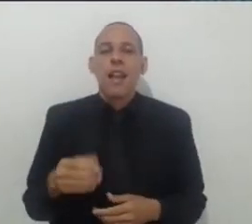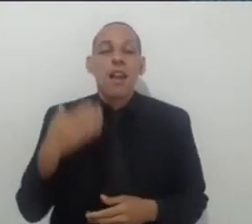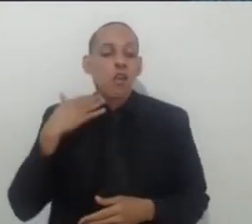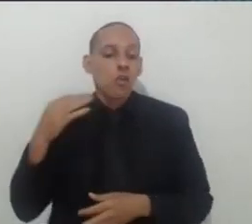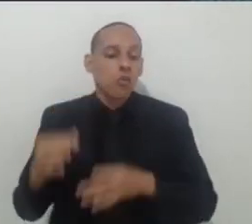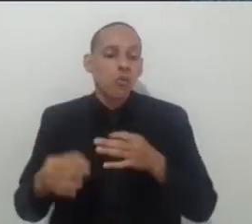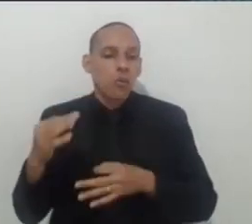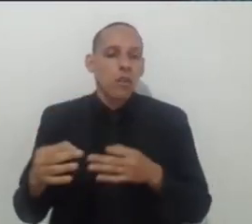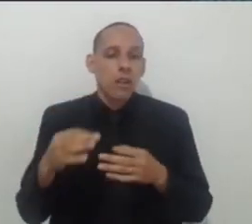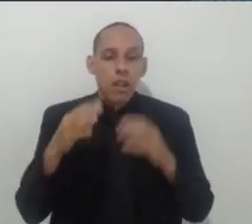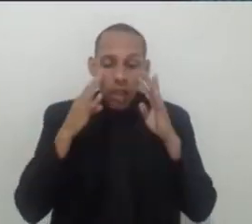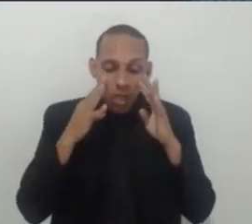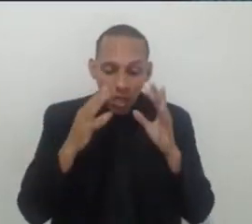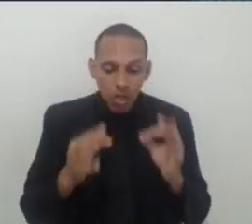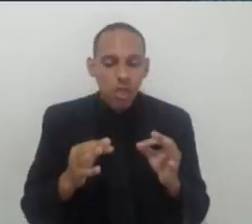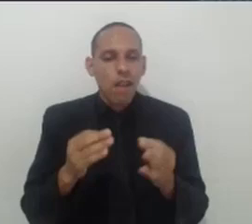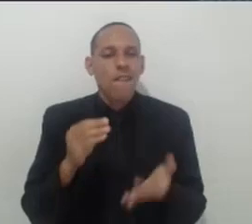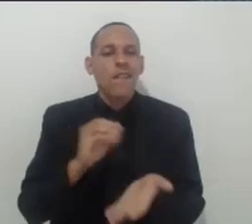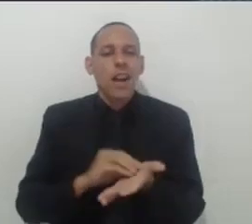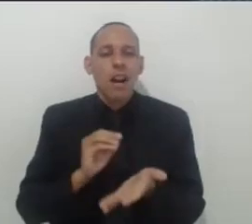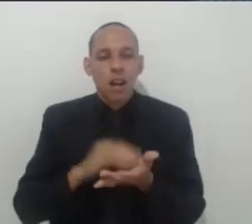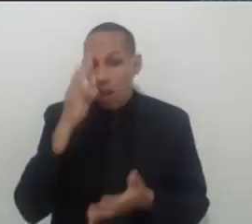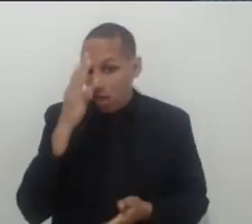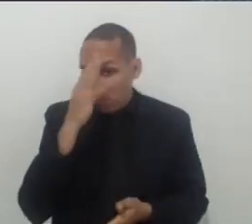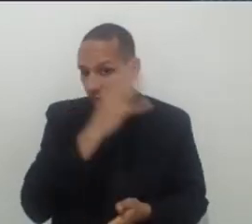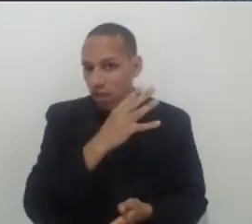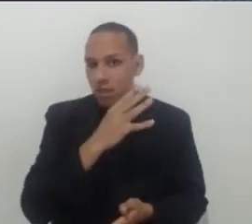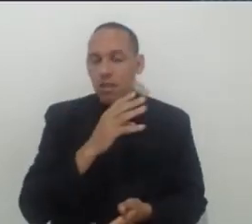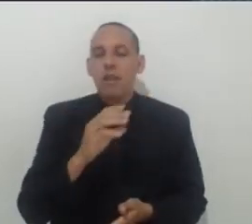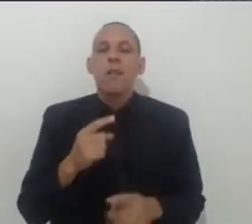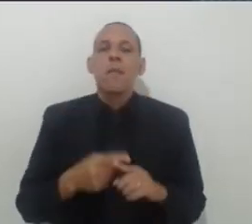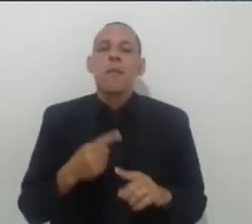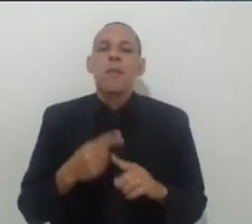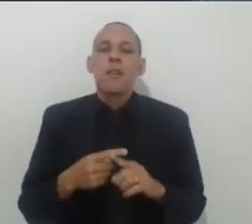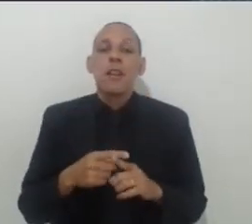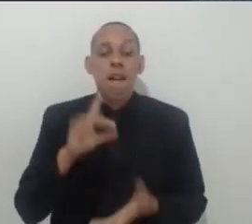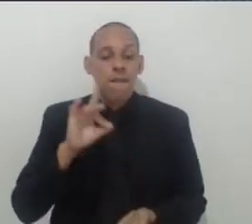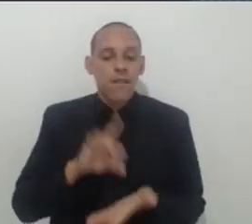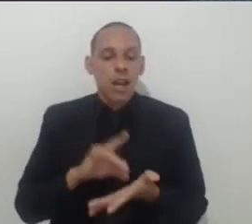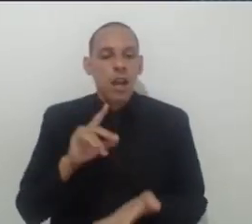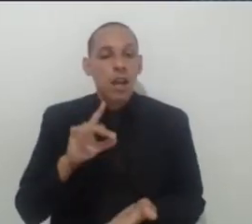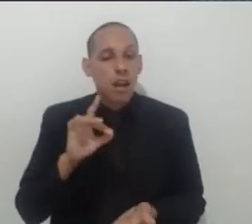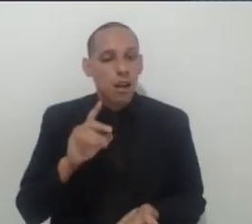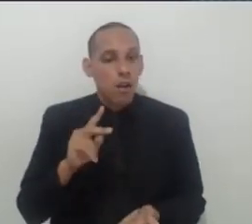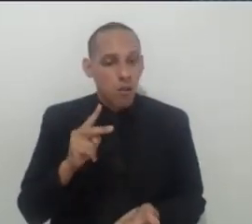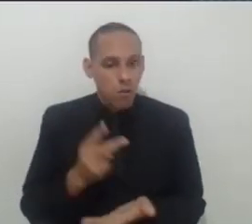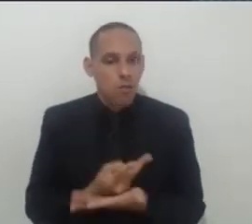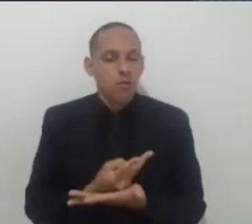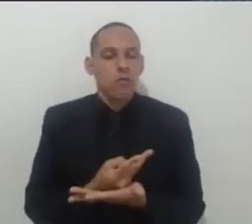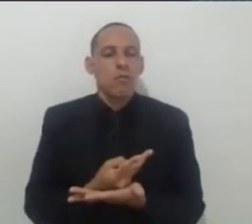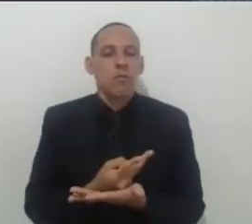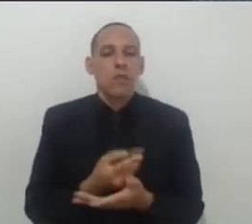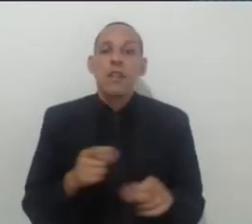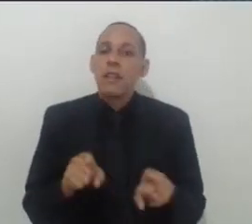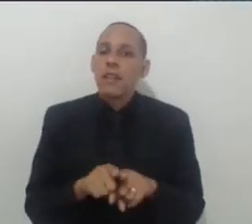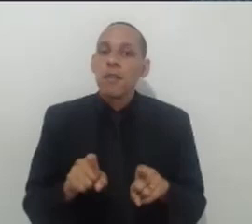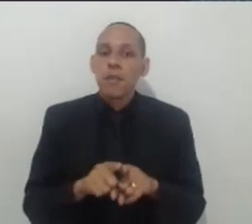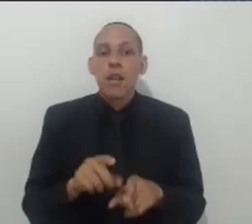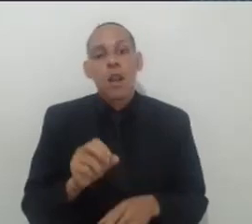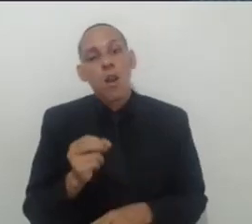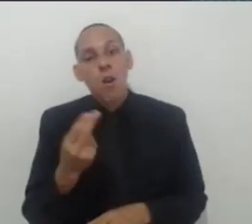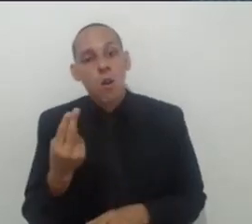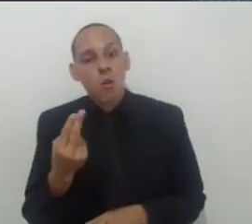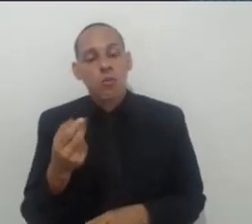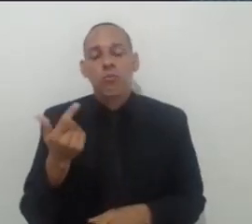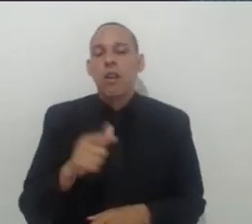consistindo na admissão de um fato inexistente ou, ao contrário, da inexistência de um fato efetivamente ocorrido.